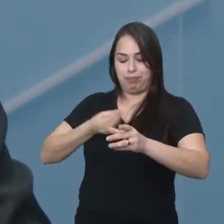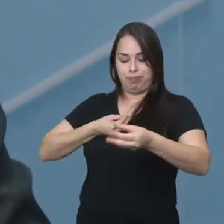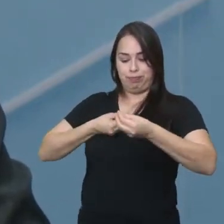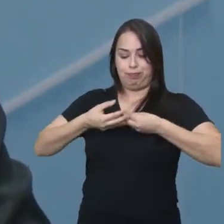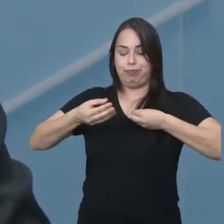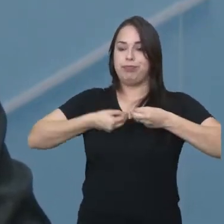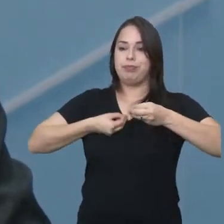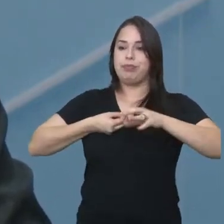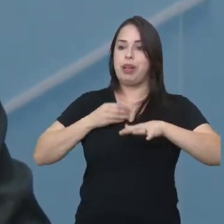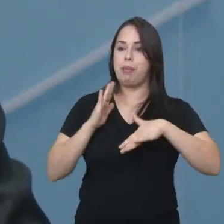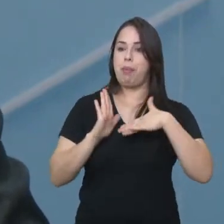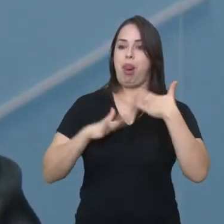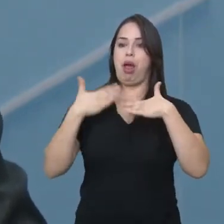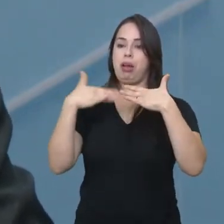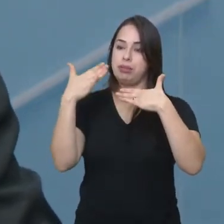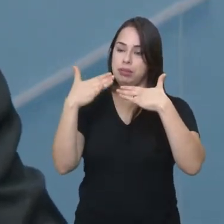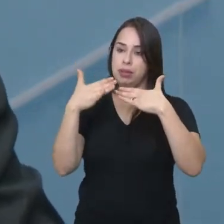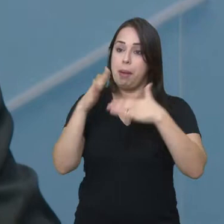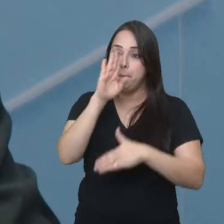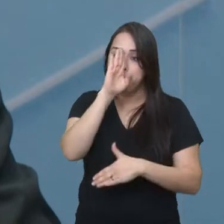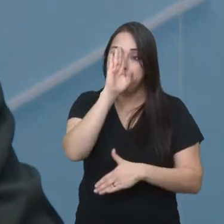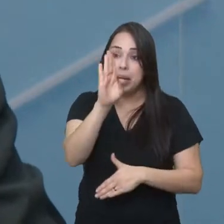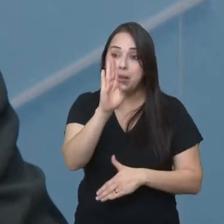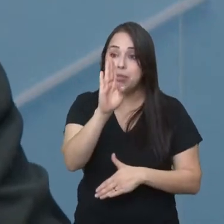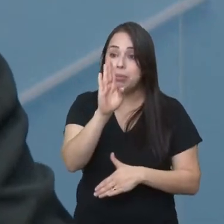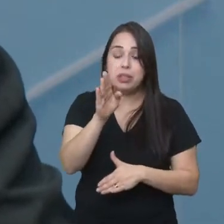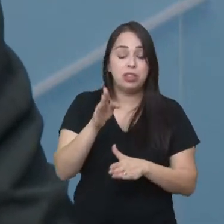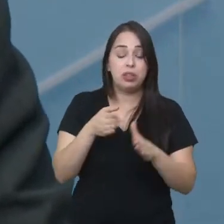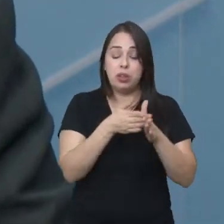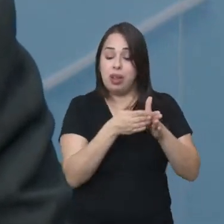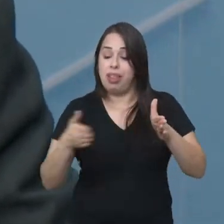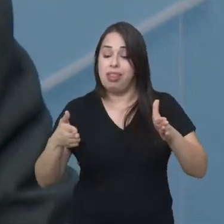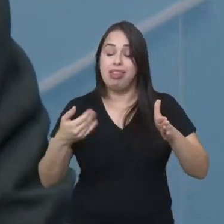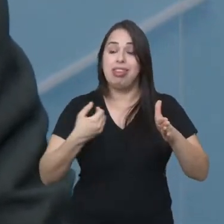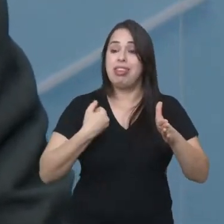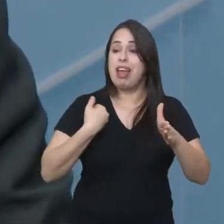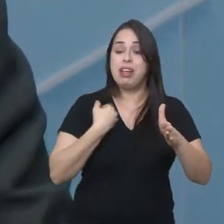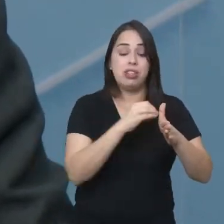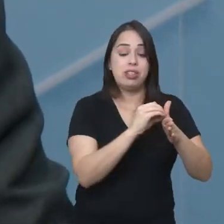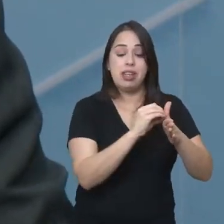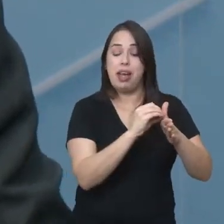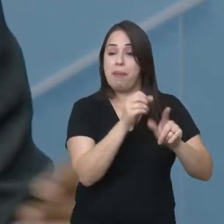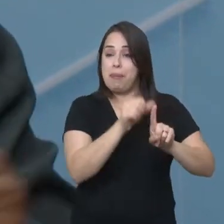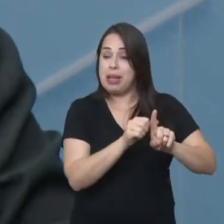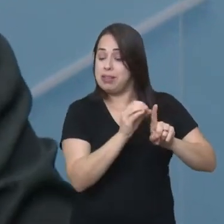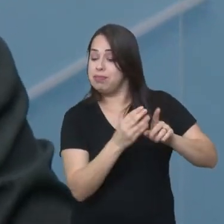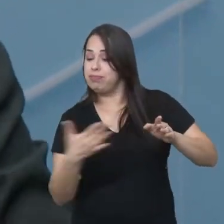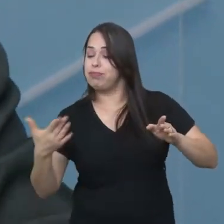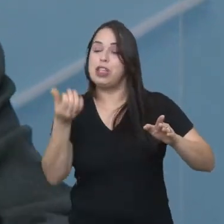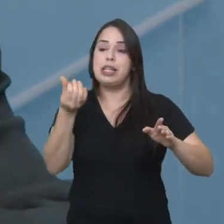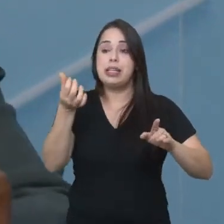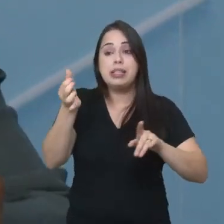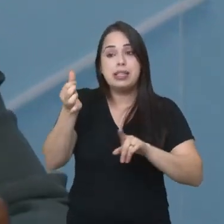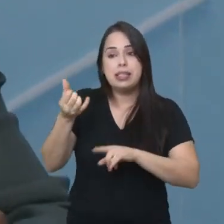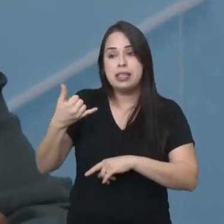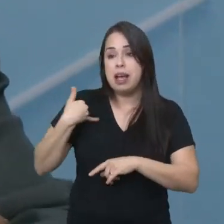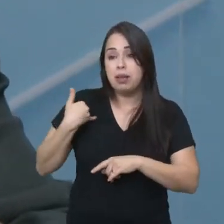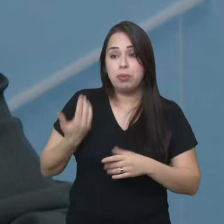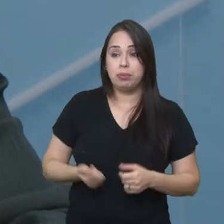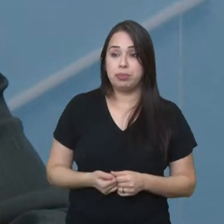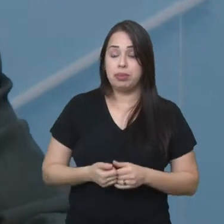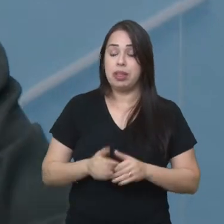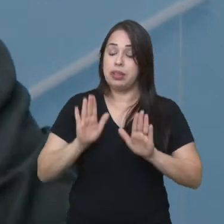né, essa criança, principalmente na primeira infância, né? E isso vai seguir por toda a sua